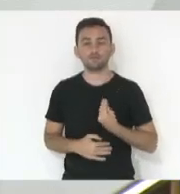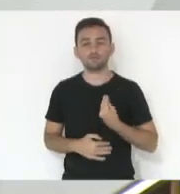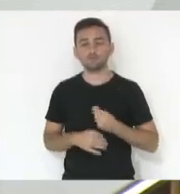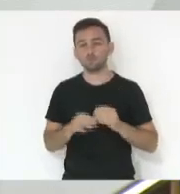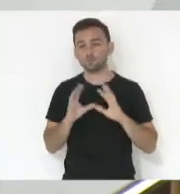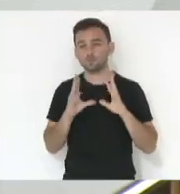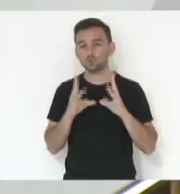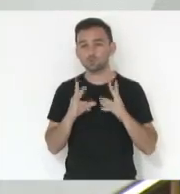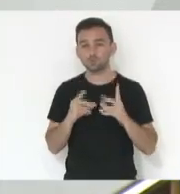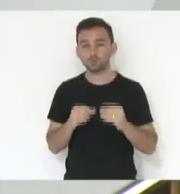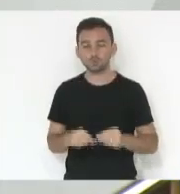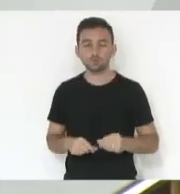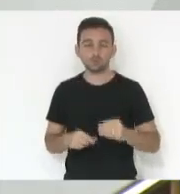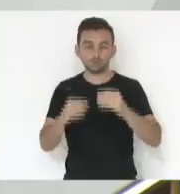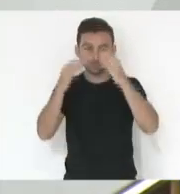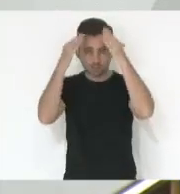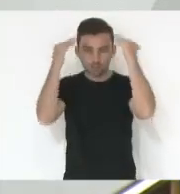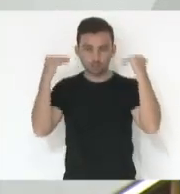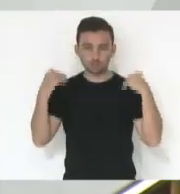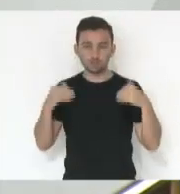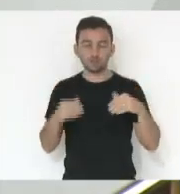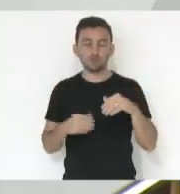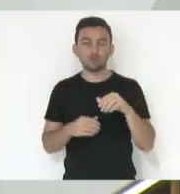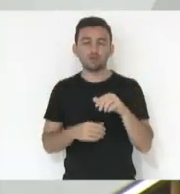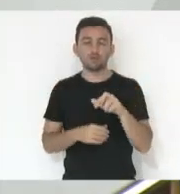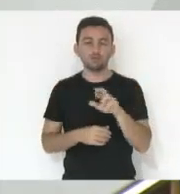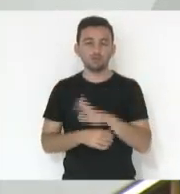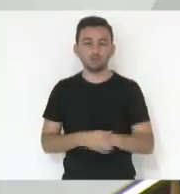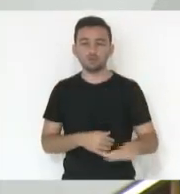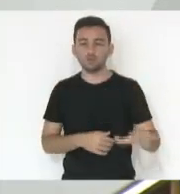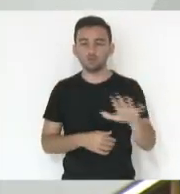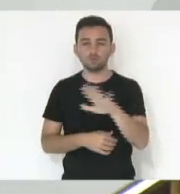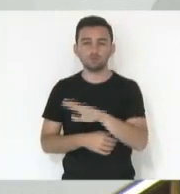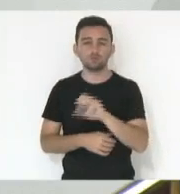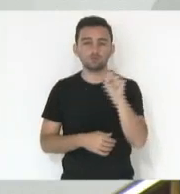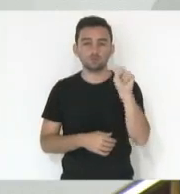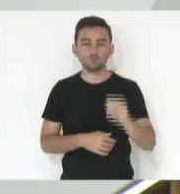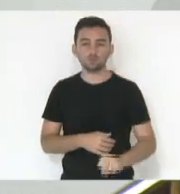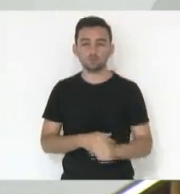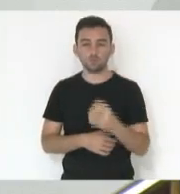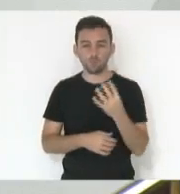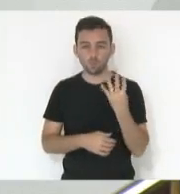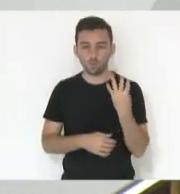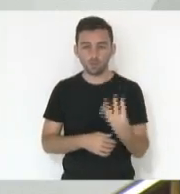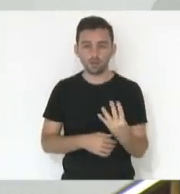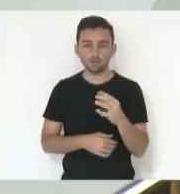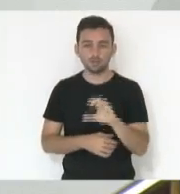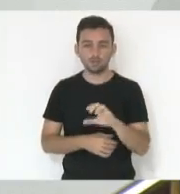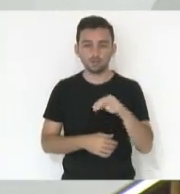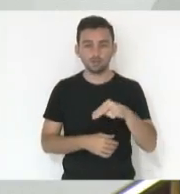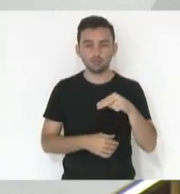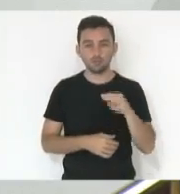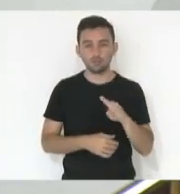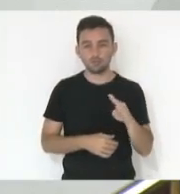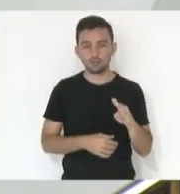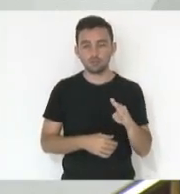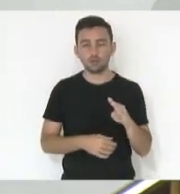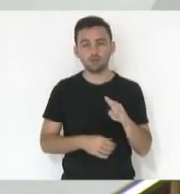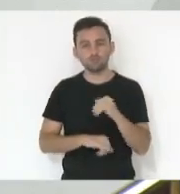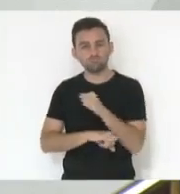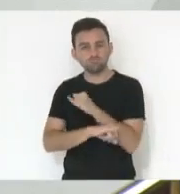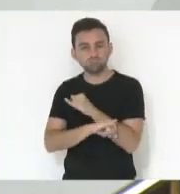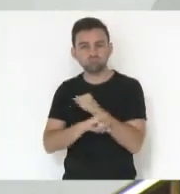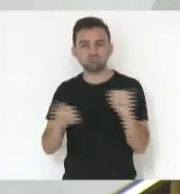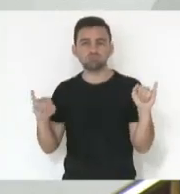todos os bispos do Regional Sul 4 da CNBB, fazendo o lançamento, através